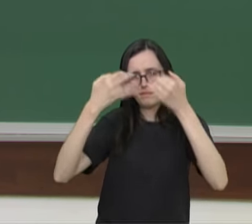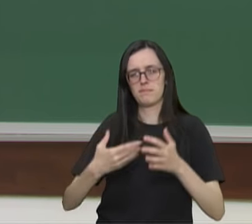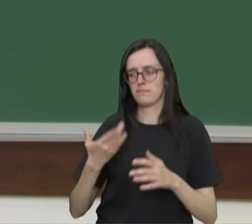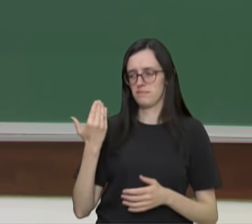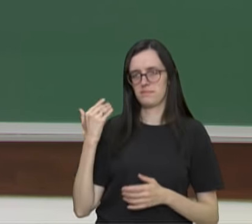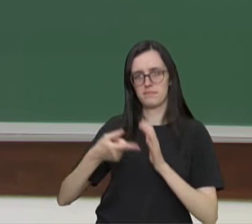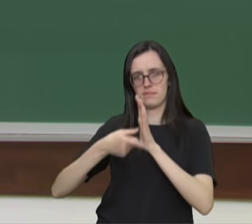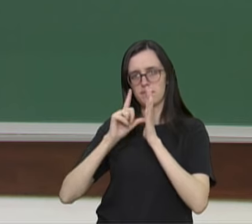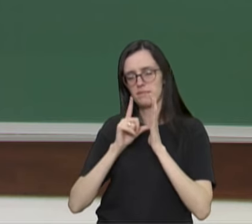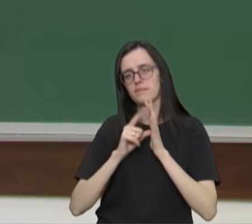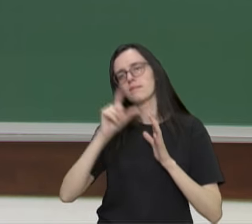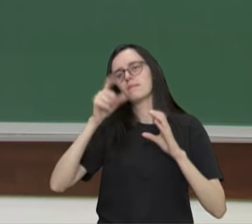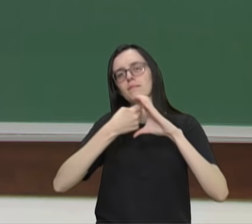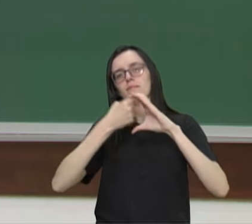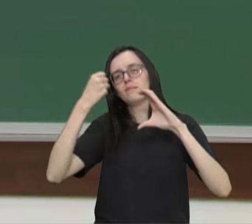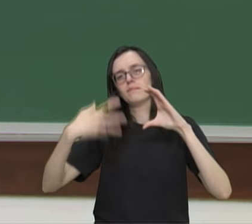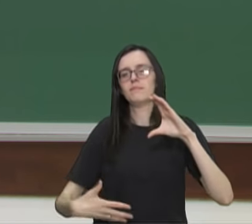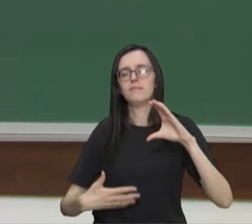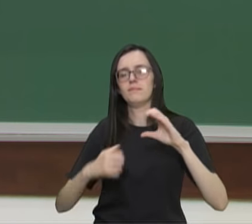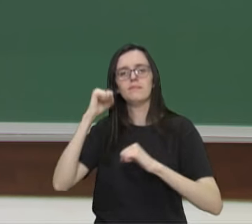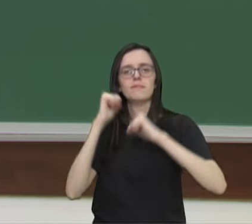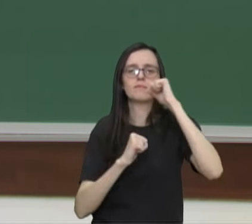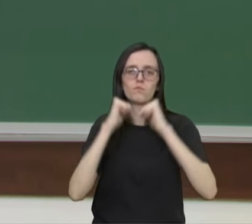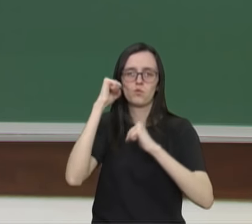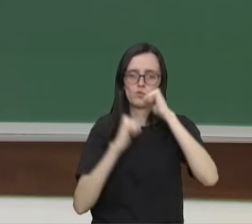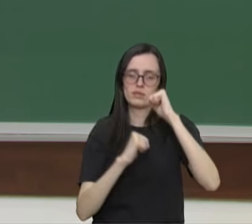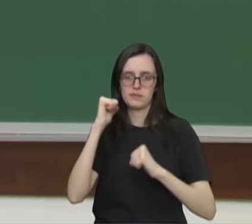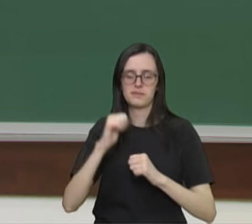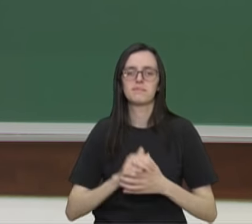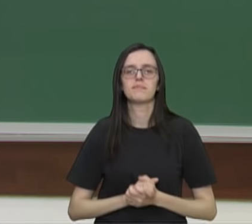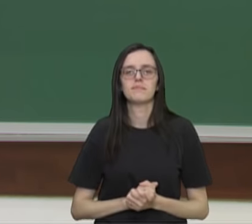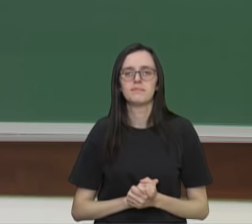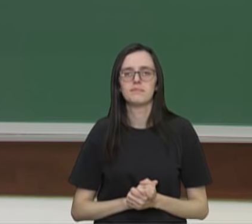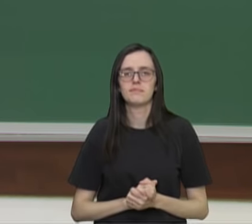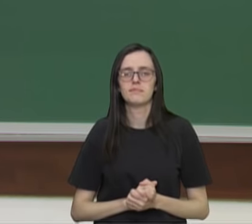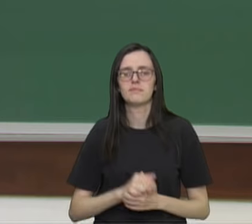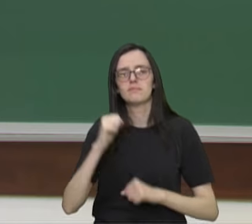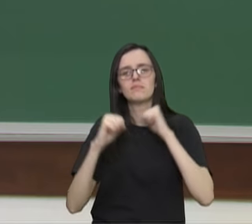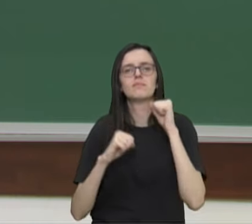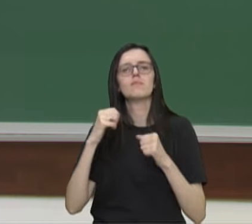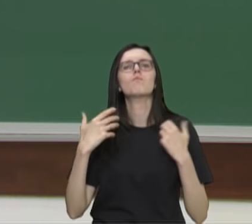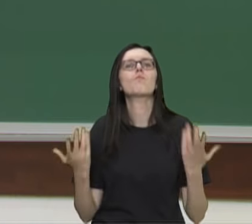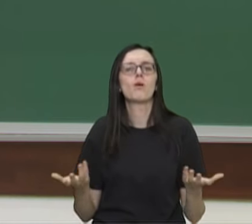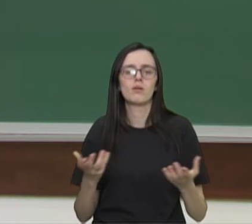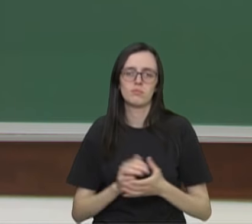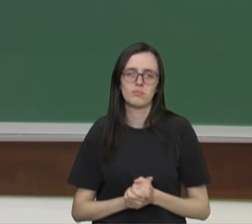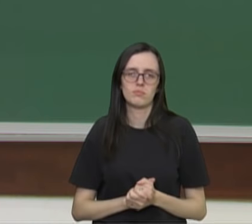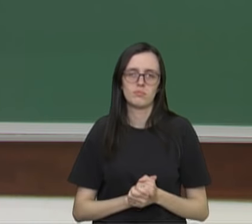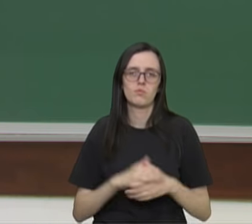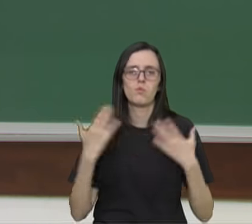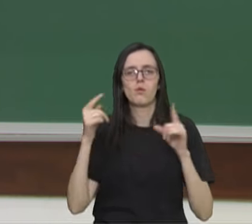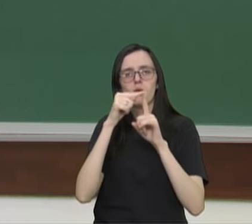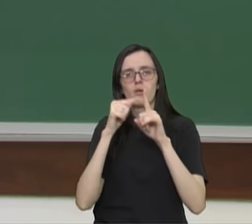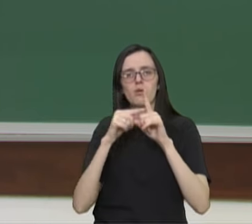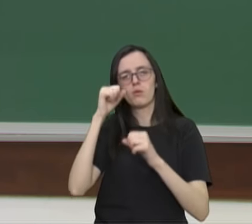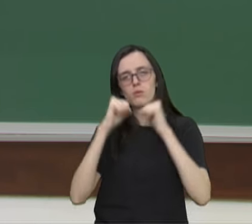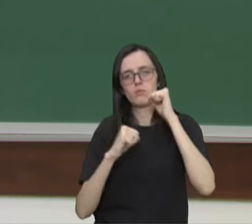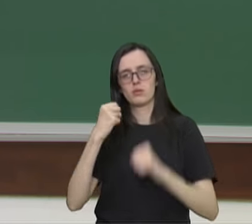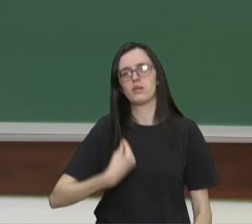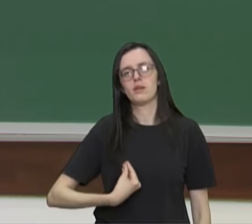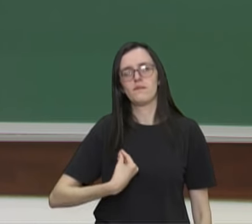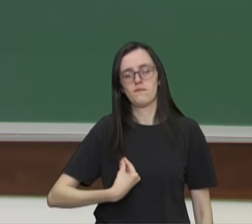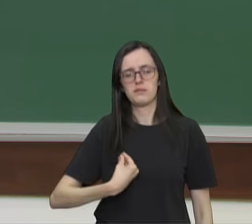classificação das indústrias das indústrias que são quais quais são esses tipos de indústrias